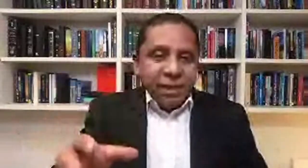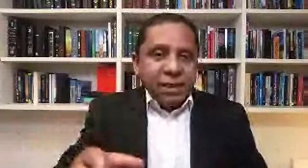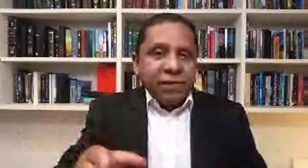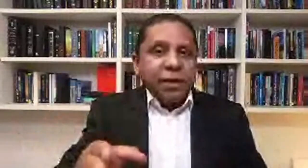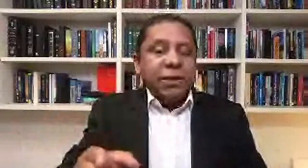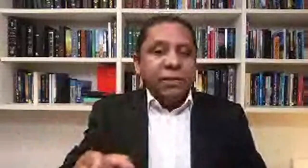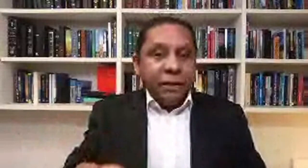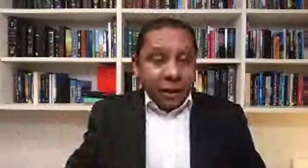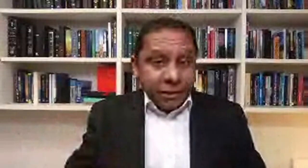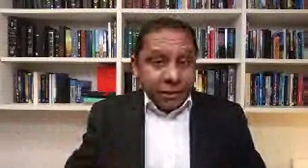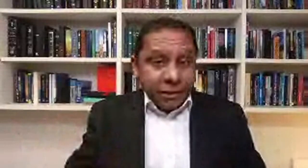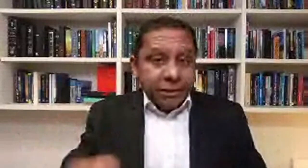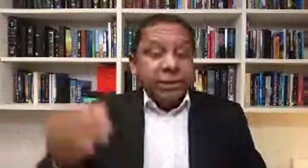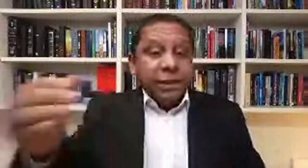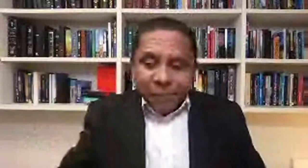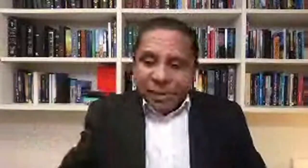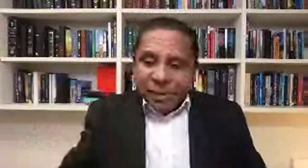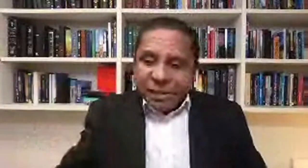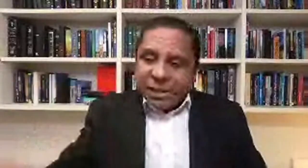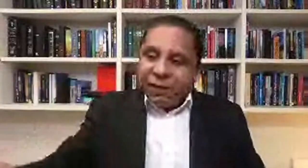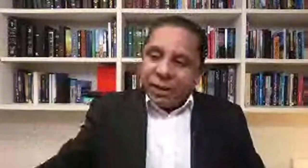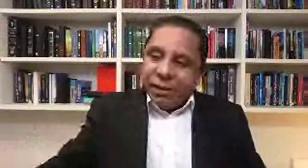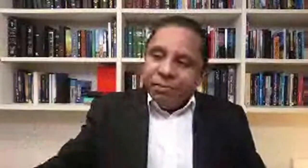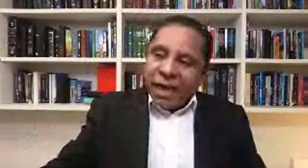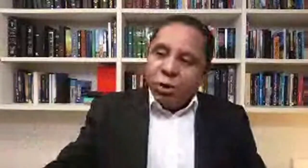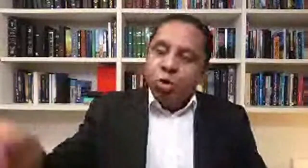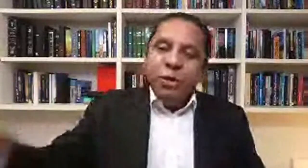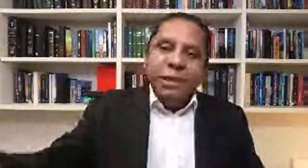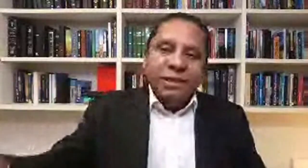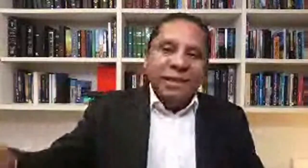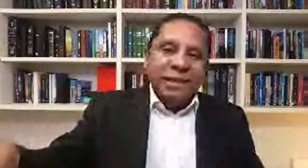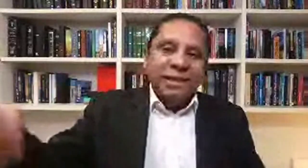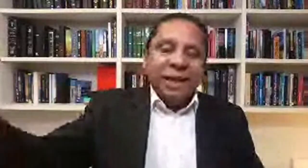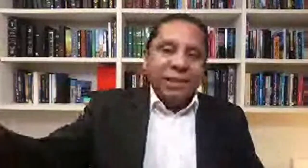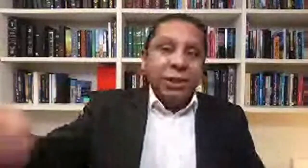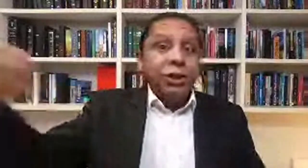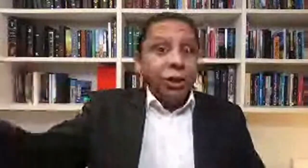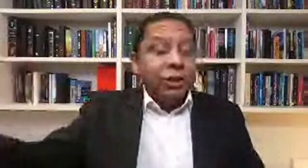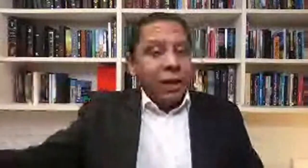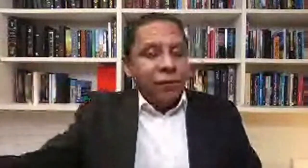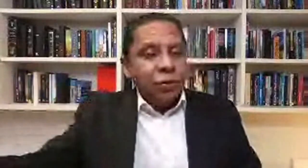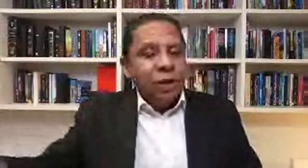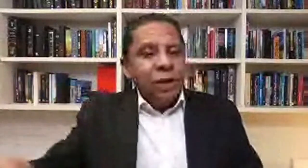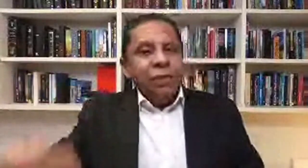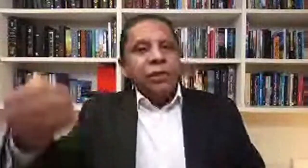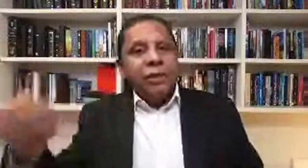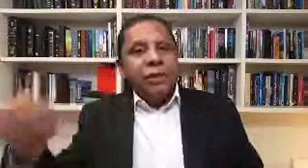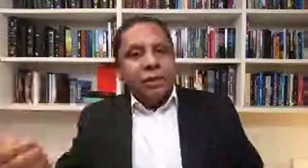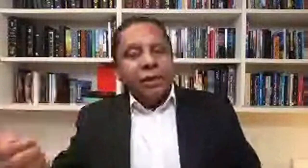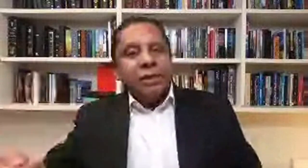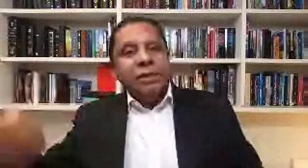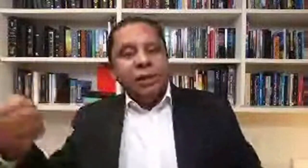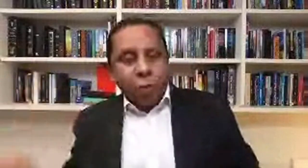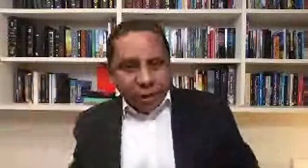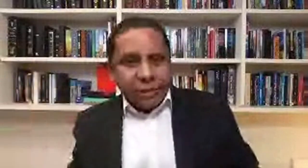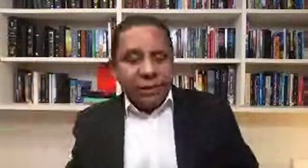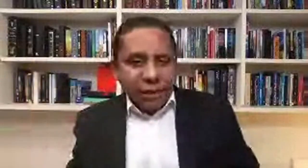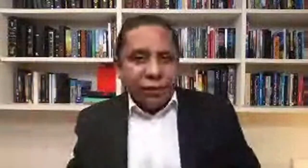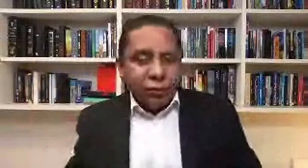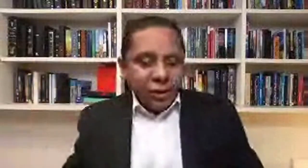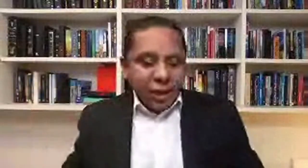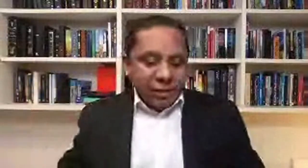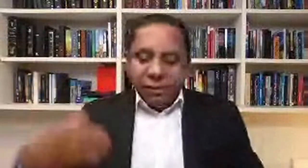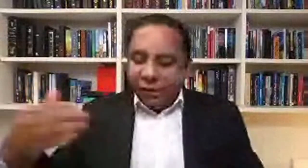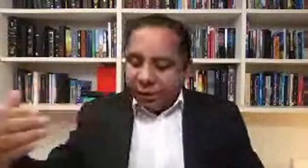Turquia, você vai até a cidade de Éfeso, você vai ter as ruínas da cidade antiga de Éfeso e você vai ter a cidade moderna